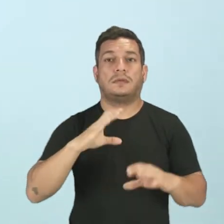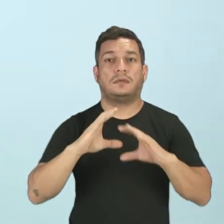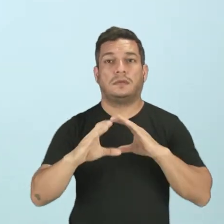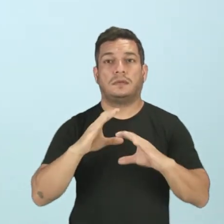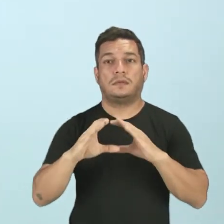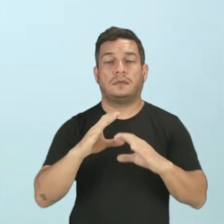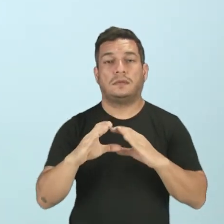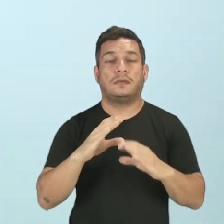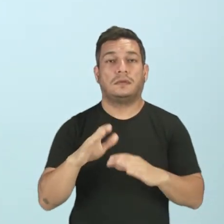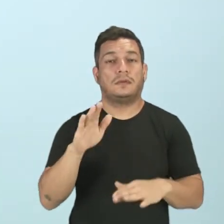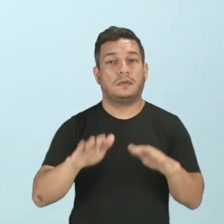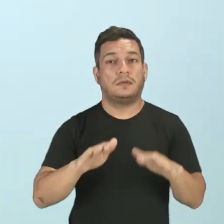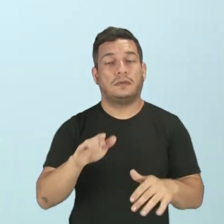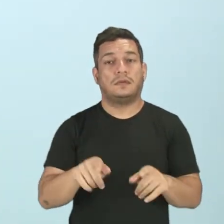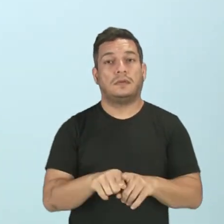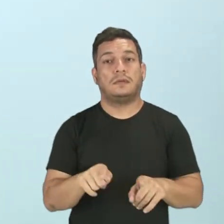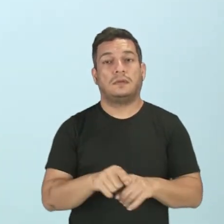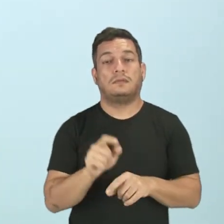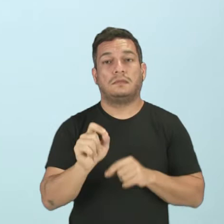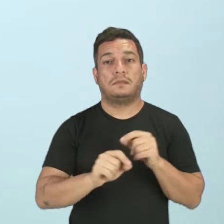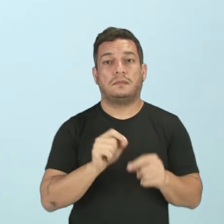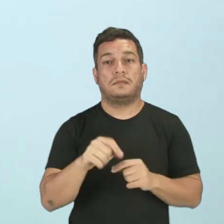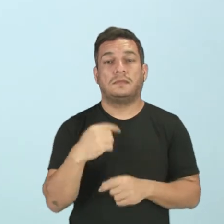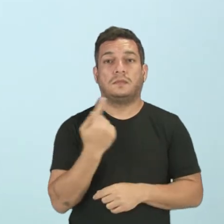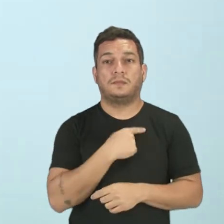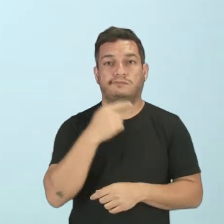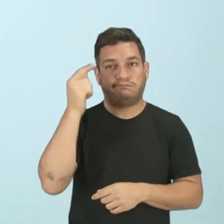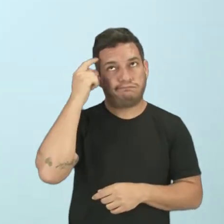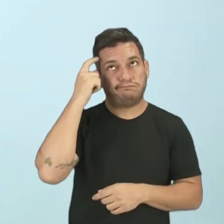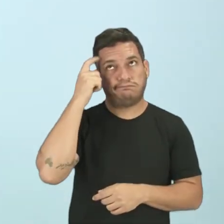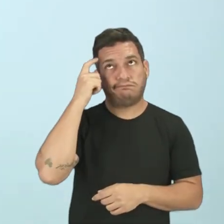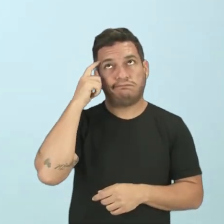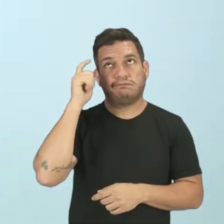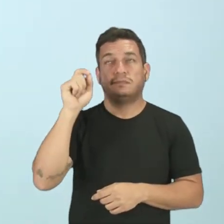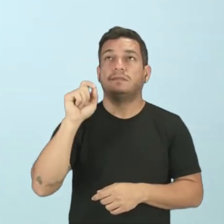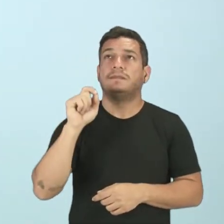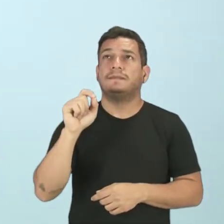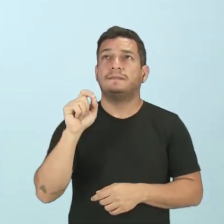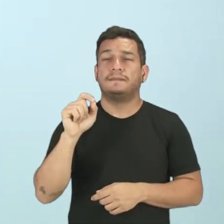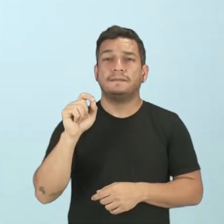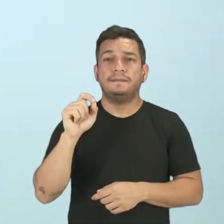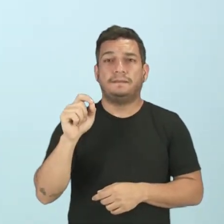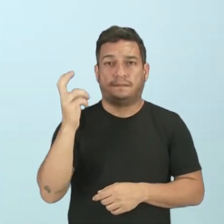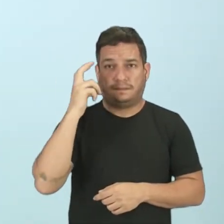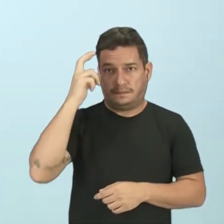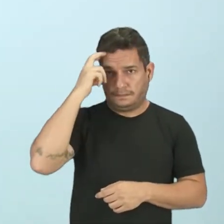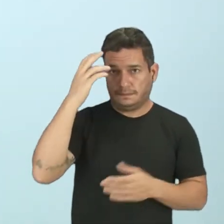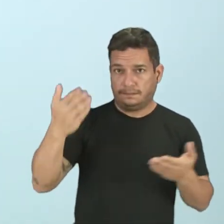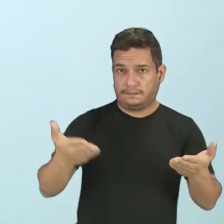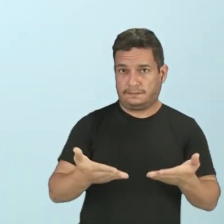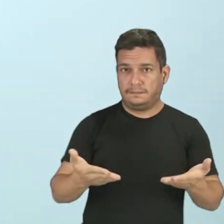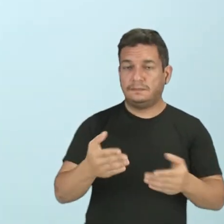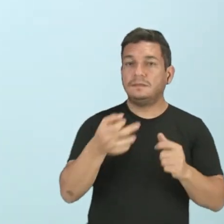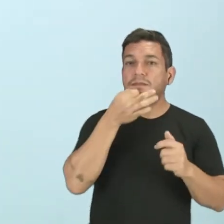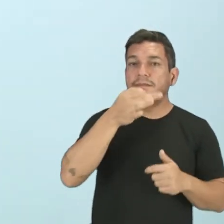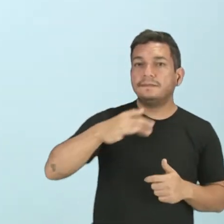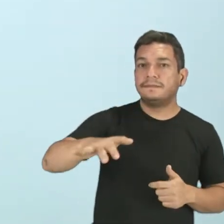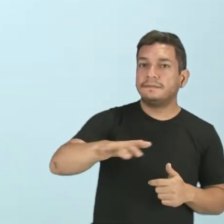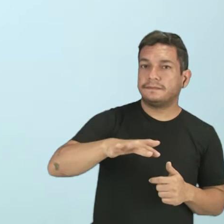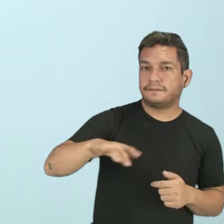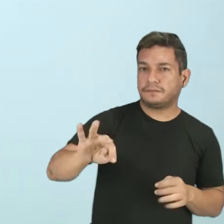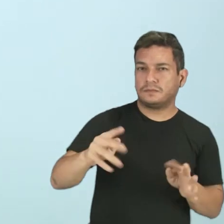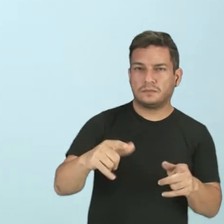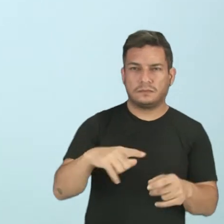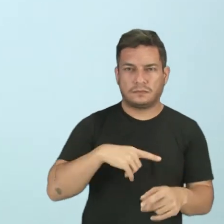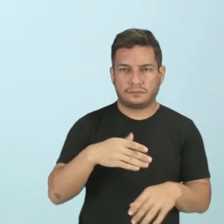comunicação, então muitas vezes deixa a gente faz com que a gente fique pensando que a cultura agora ela é democrática, que todo